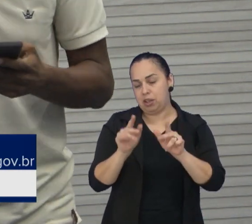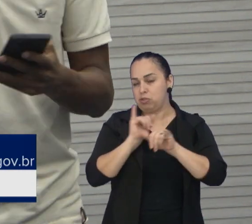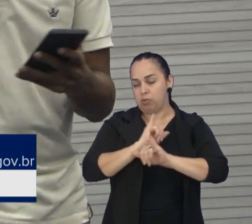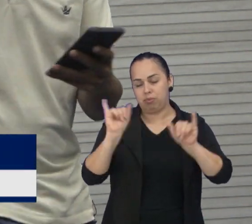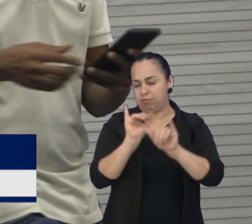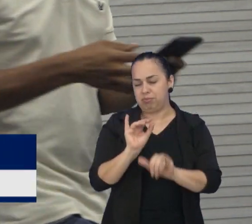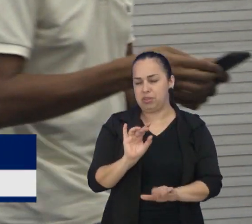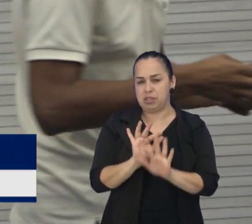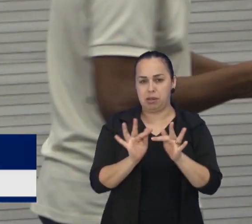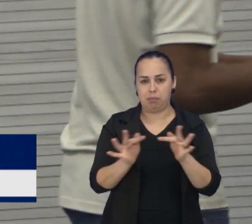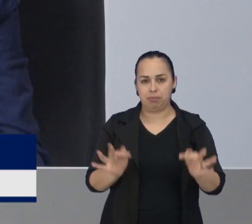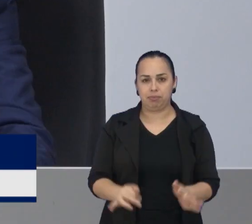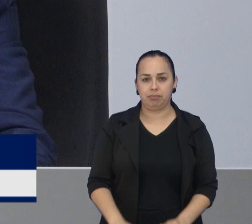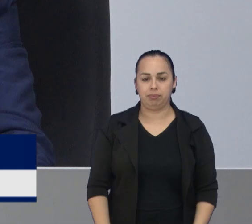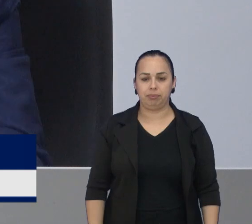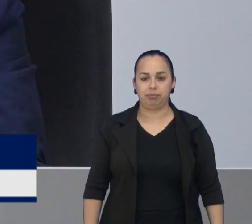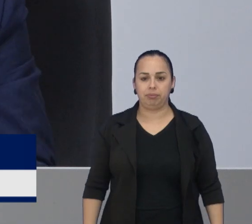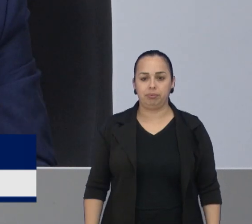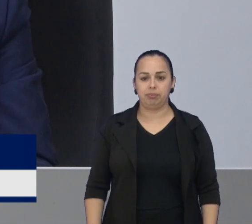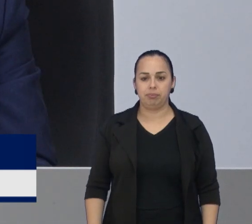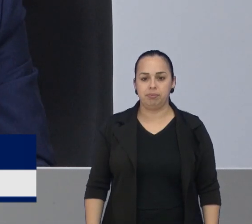recado.